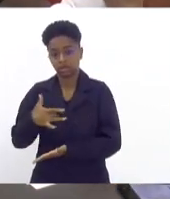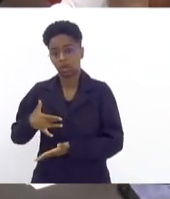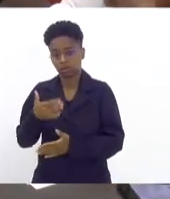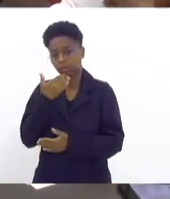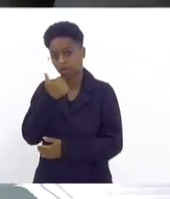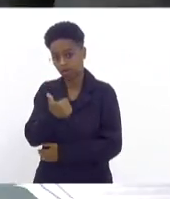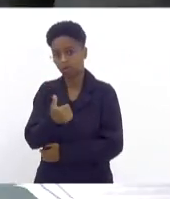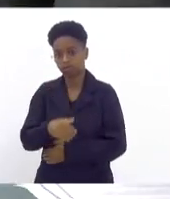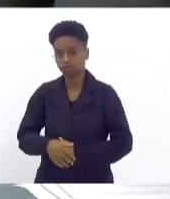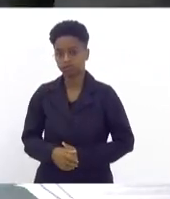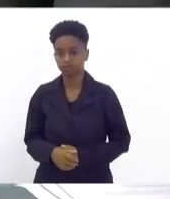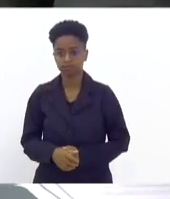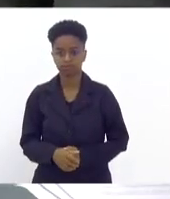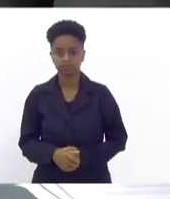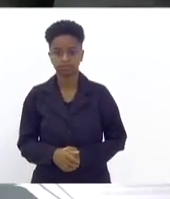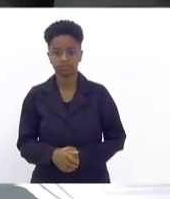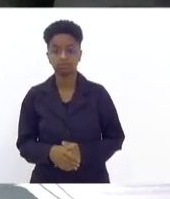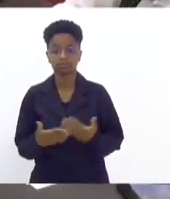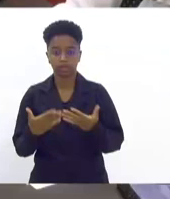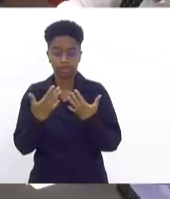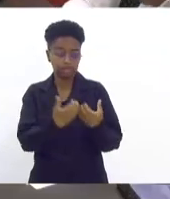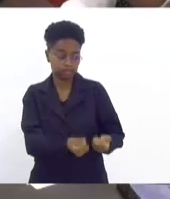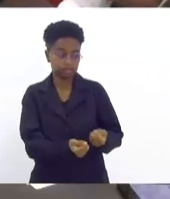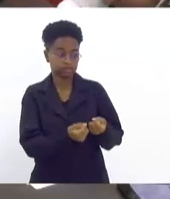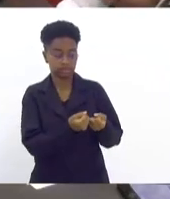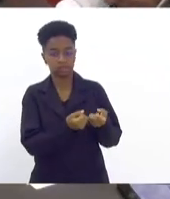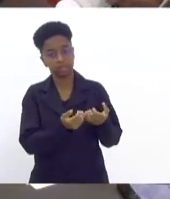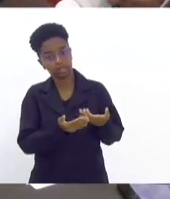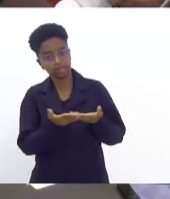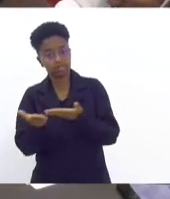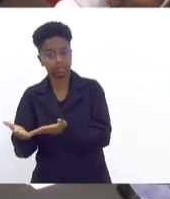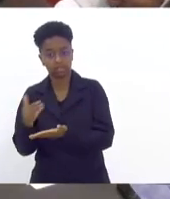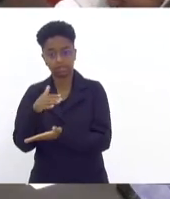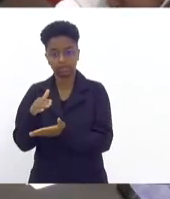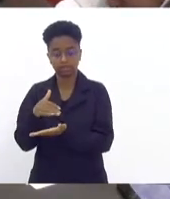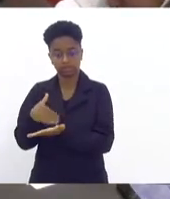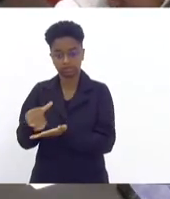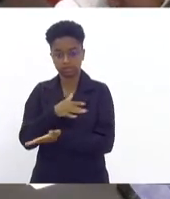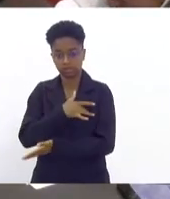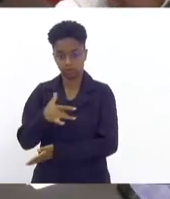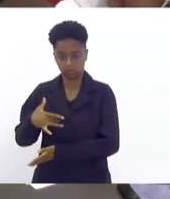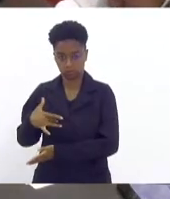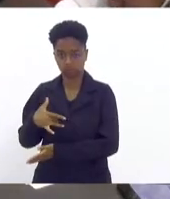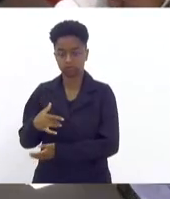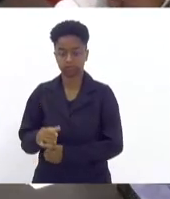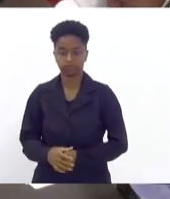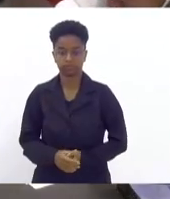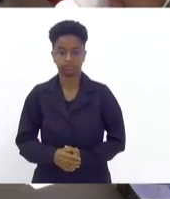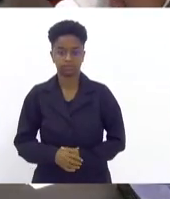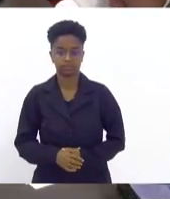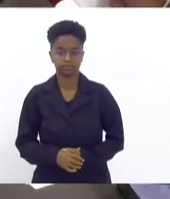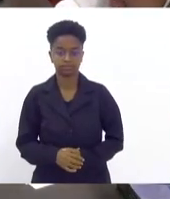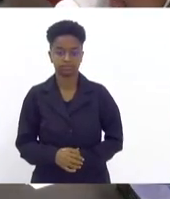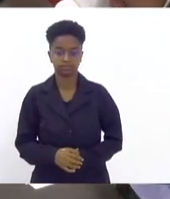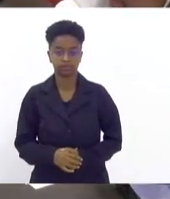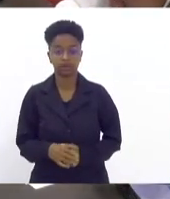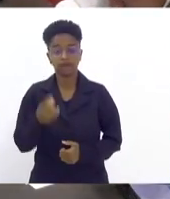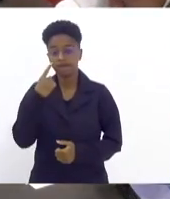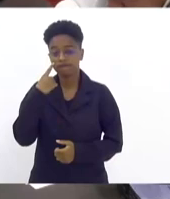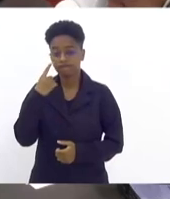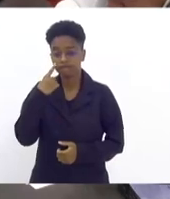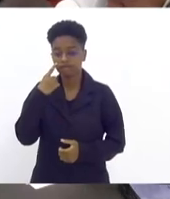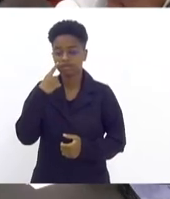a diligência, então, Secretaria de Saúde. Deferida a baixa diligência, a pedido do relator, para a Secretaria de Estado de Saúde, para